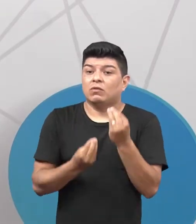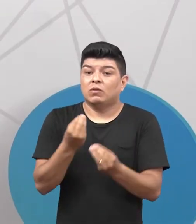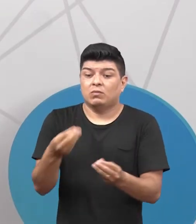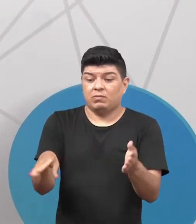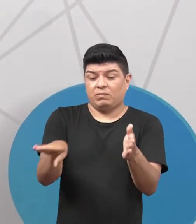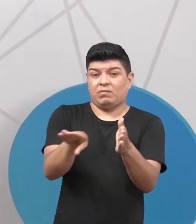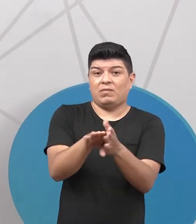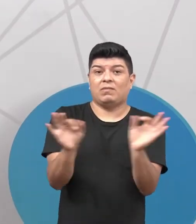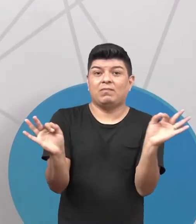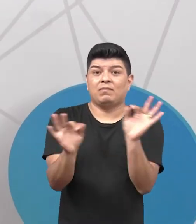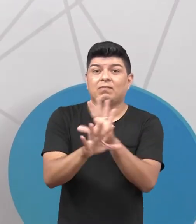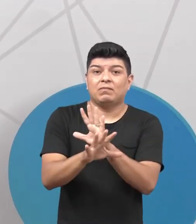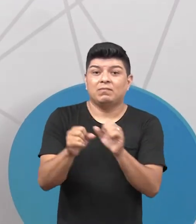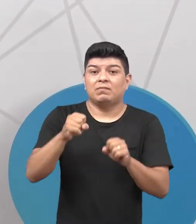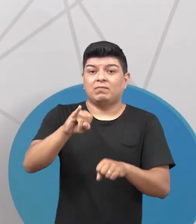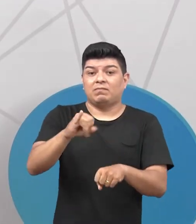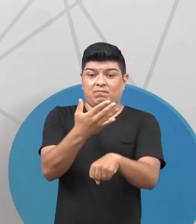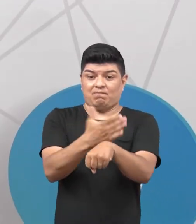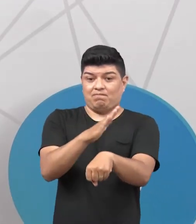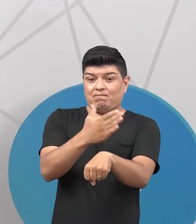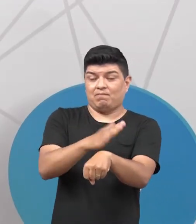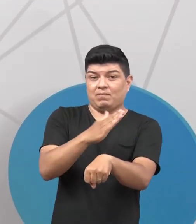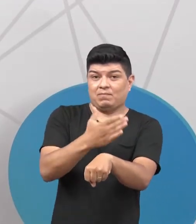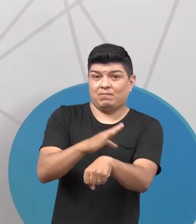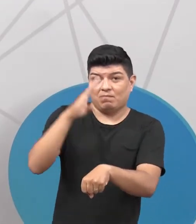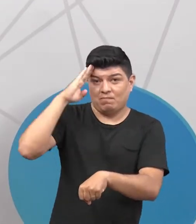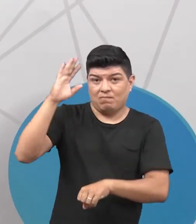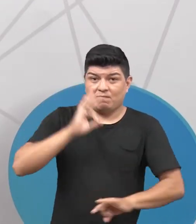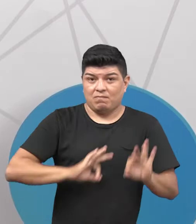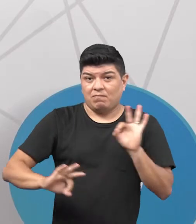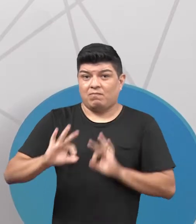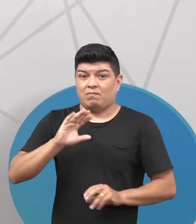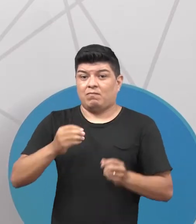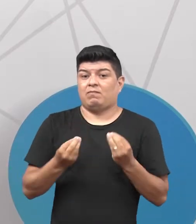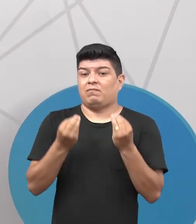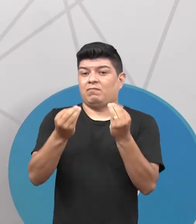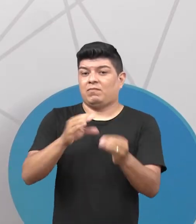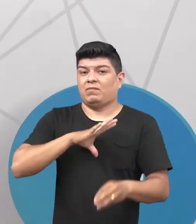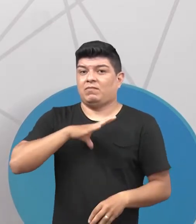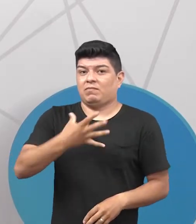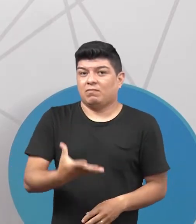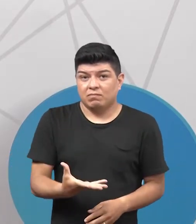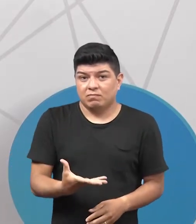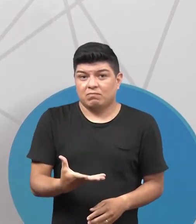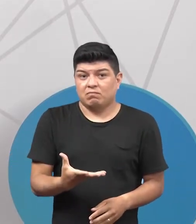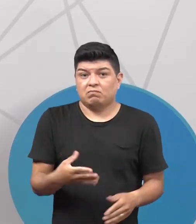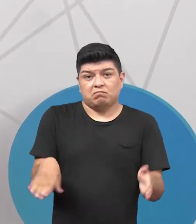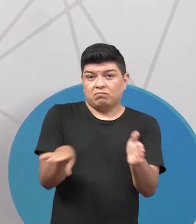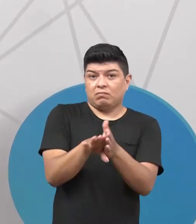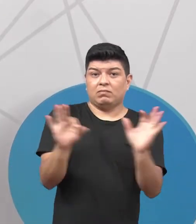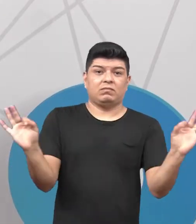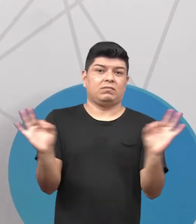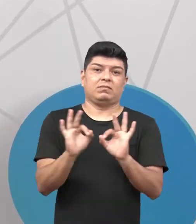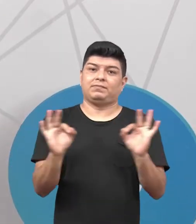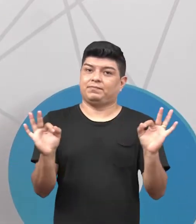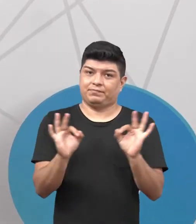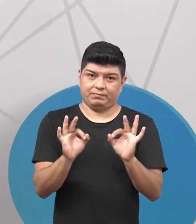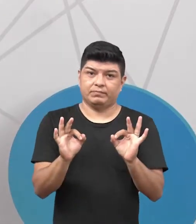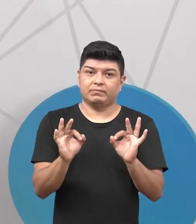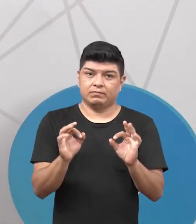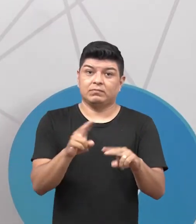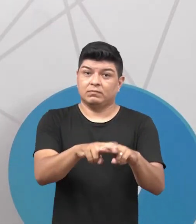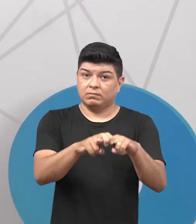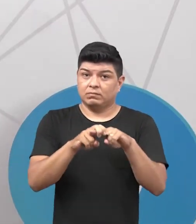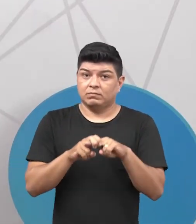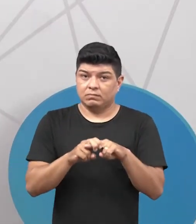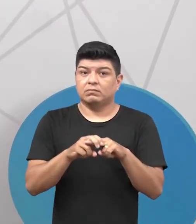vão chegar à conclusão se treinamento militar vai dar coragem ou não? É uma discussão inútil, porque não vai chegar a lugar nenhum. Então,